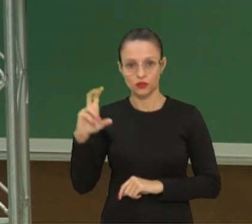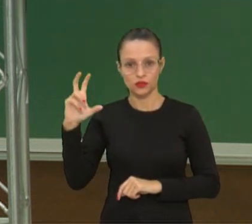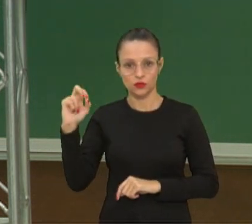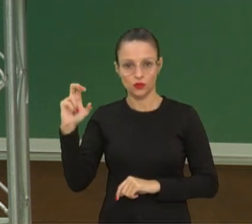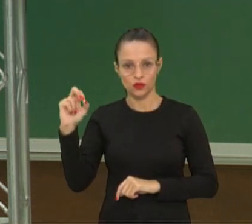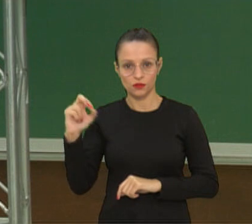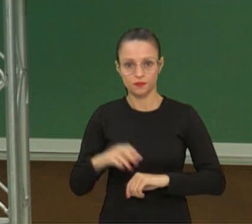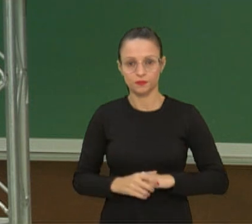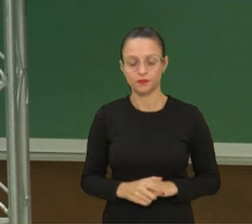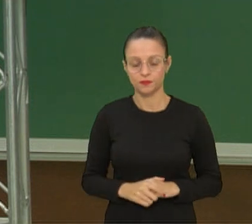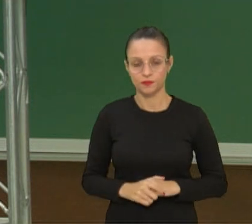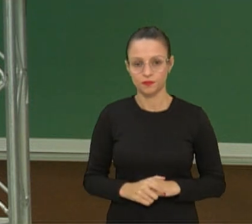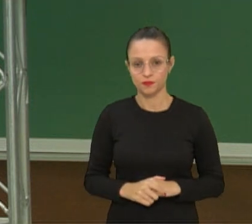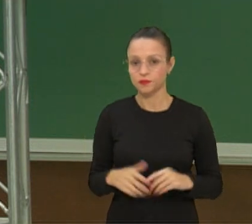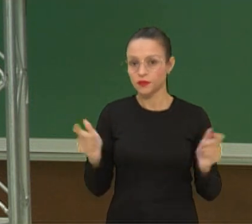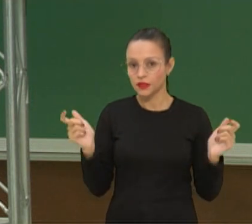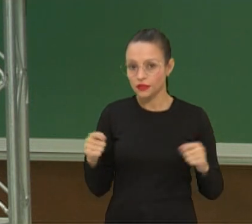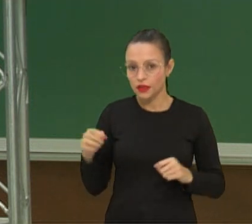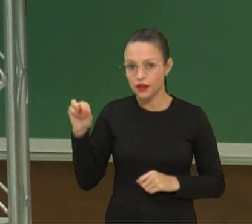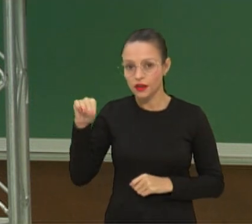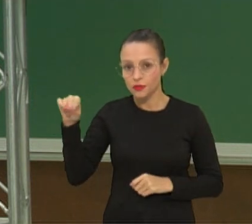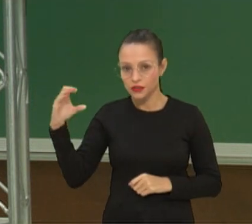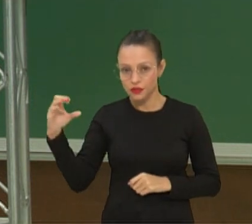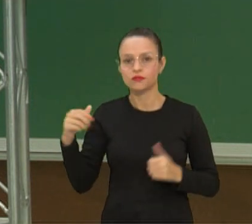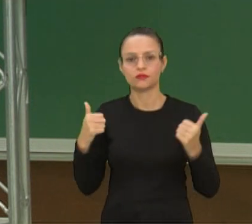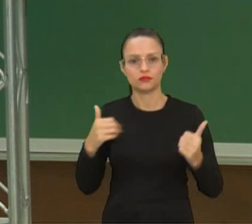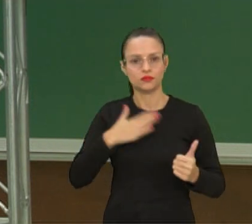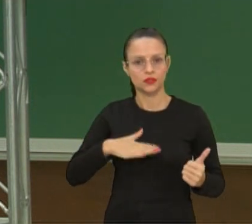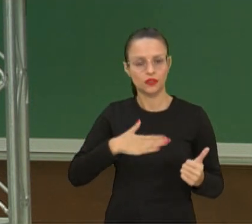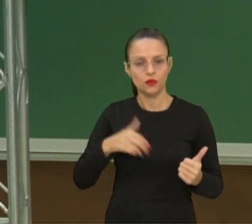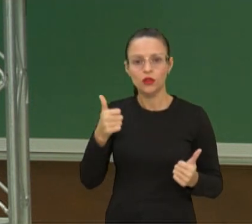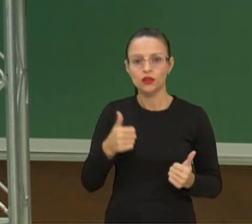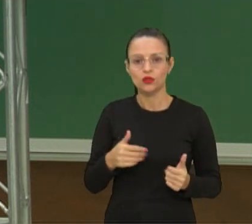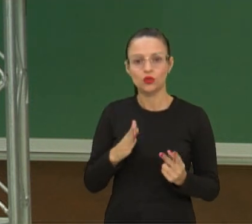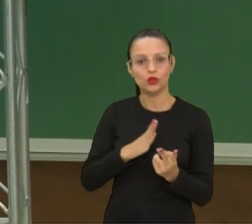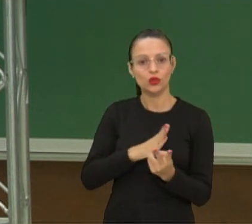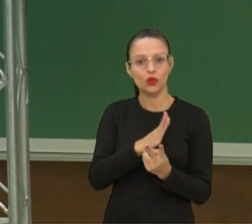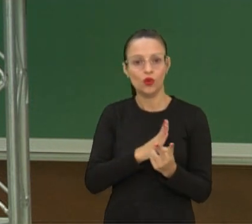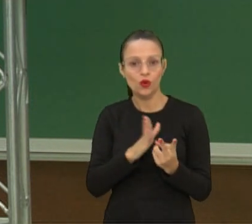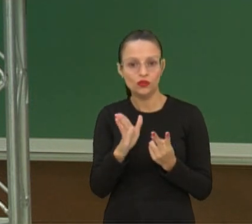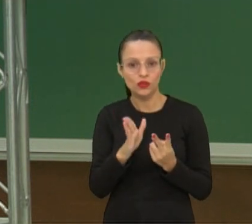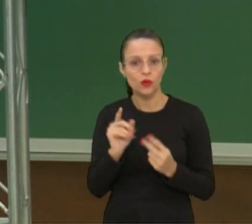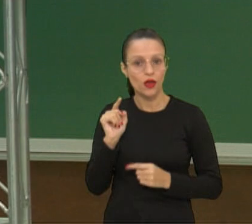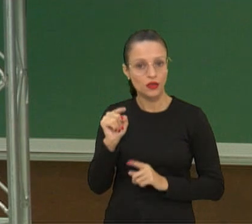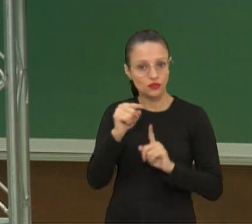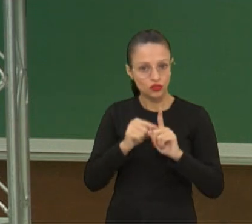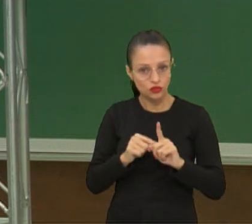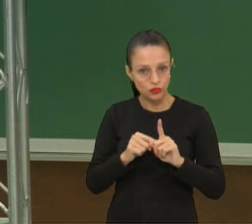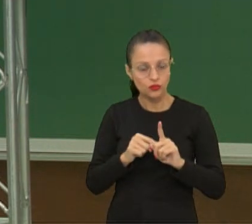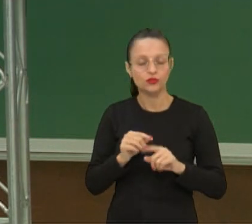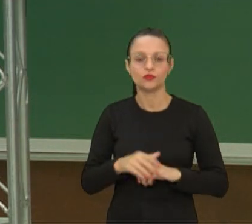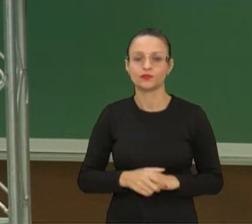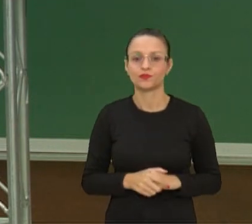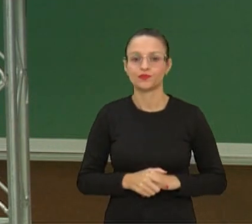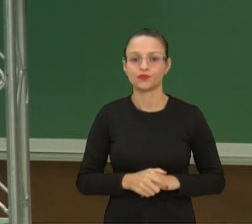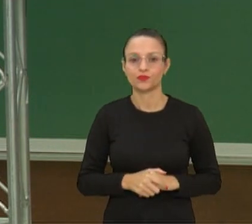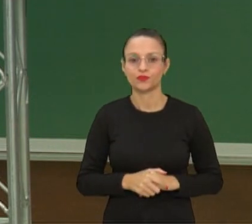50. Dá para tirar MMC? Tranquilo. São duas maneiras de fazer, nesse tipo de equação, tá?